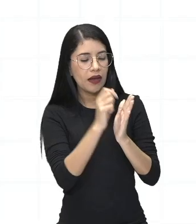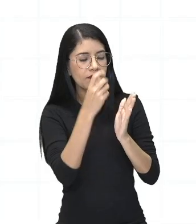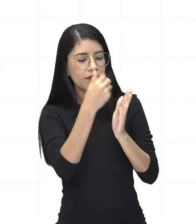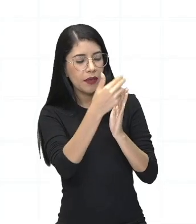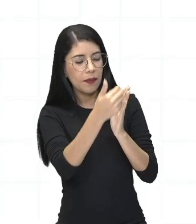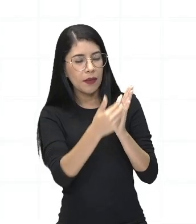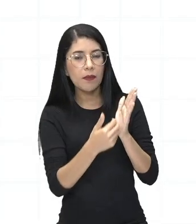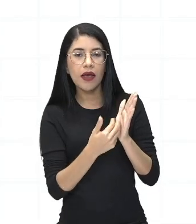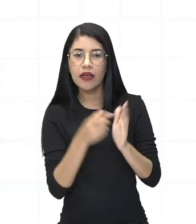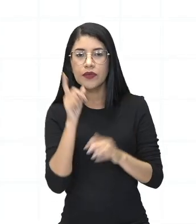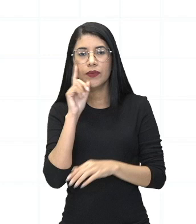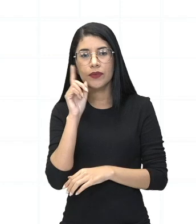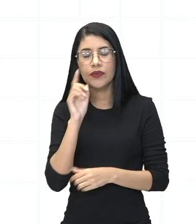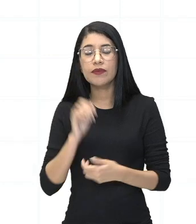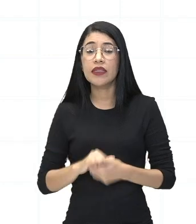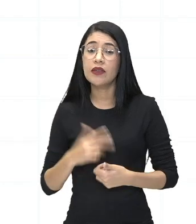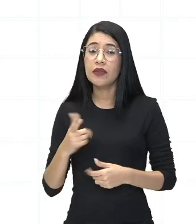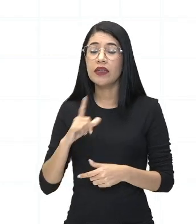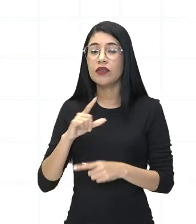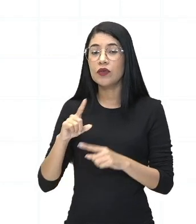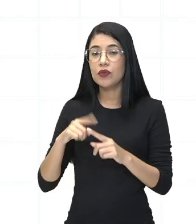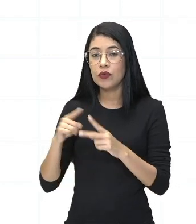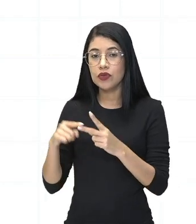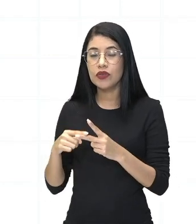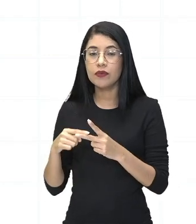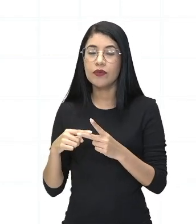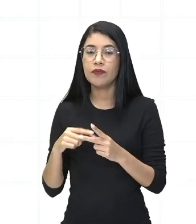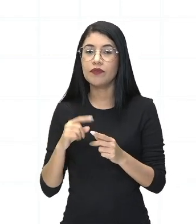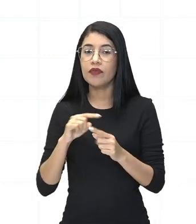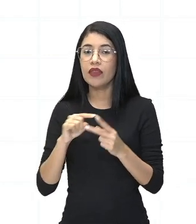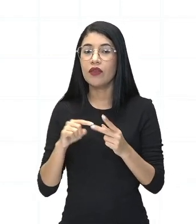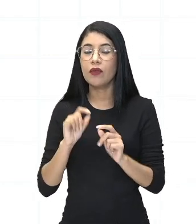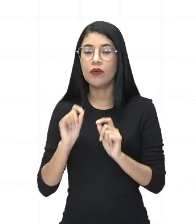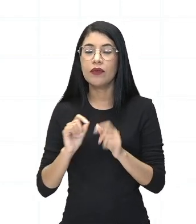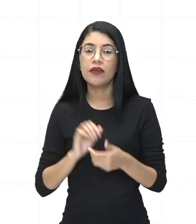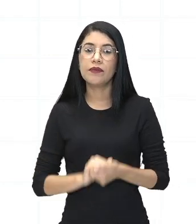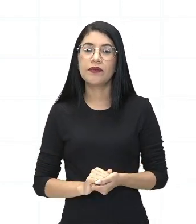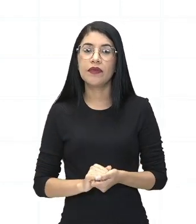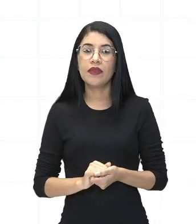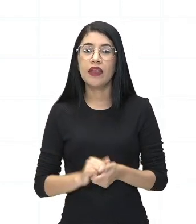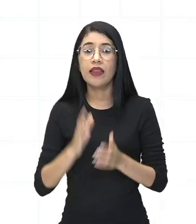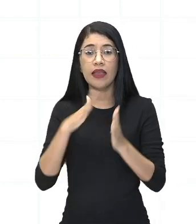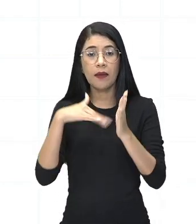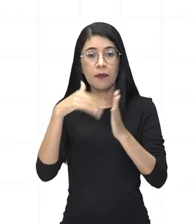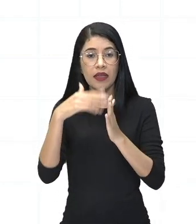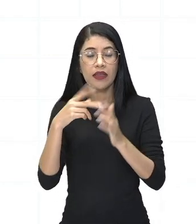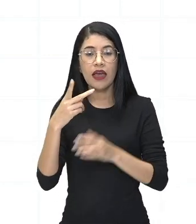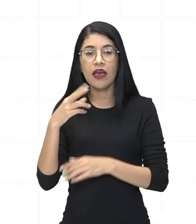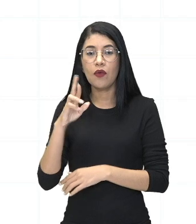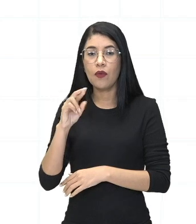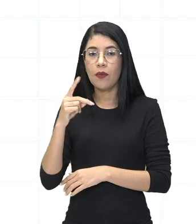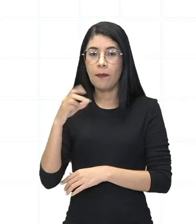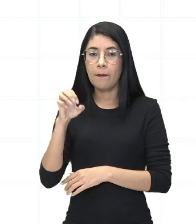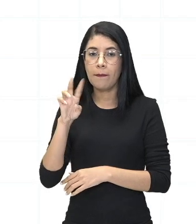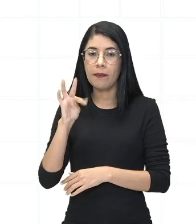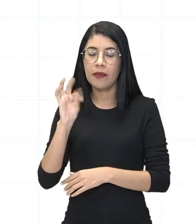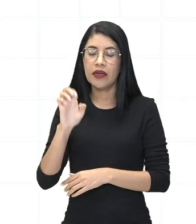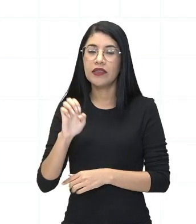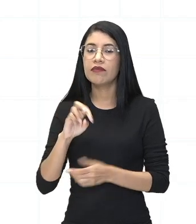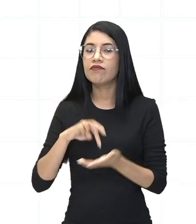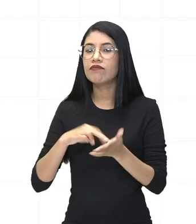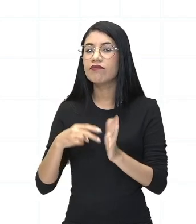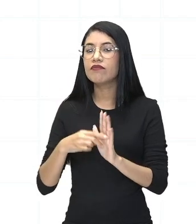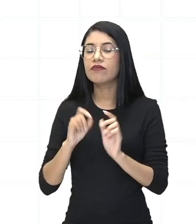Então, existem essas mudanças e esses tipos de arte rupestres são chamados de pintura rupestre. O que é